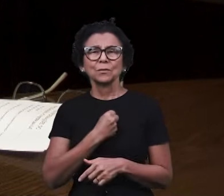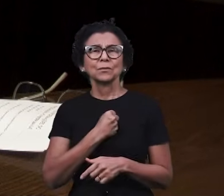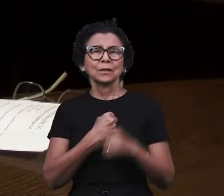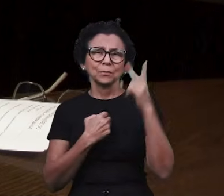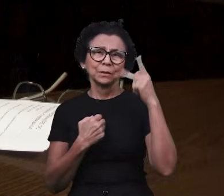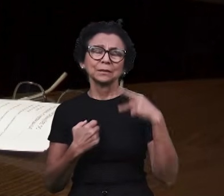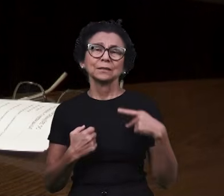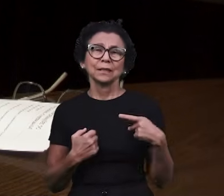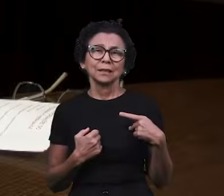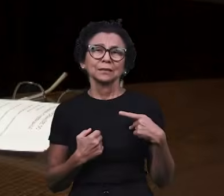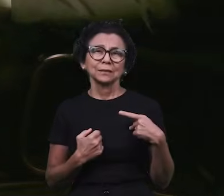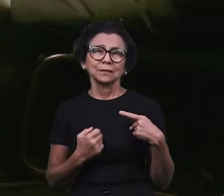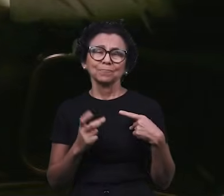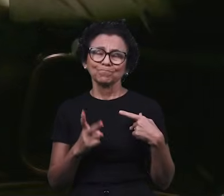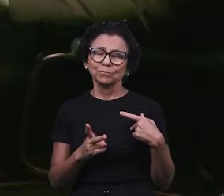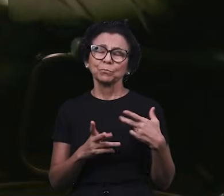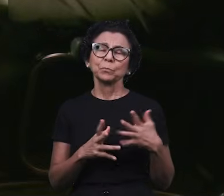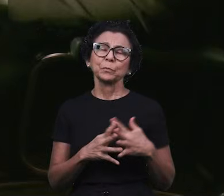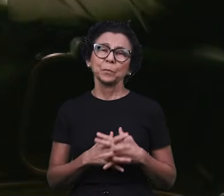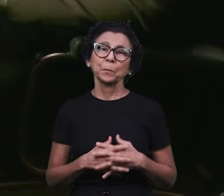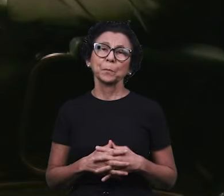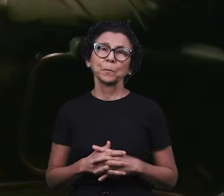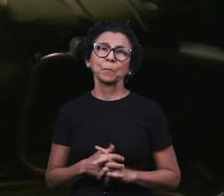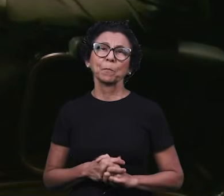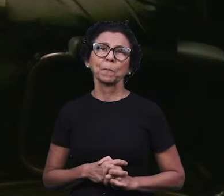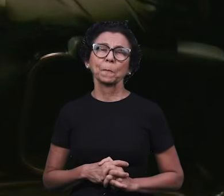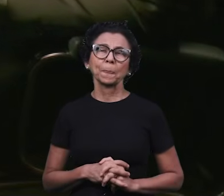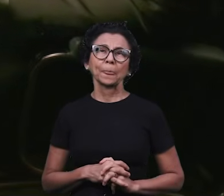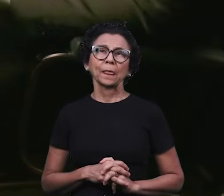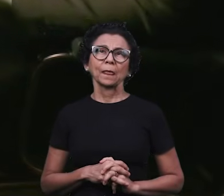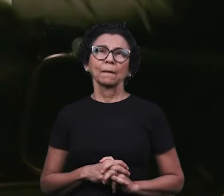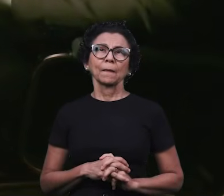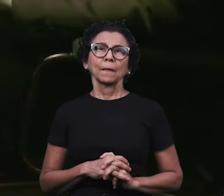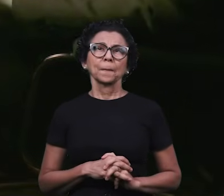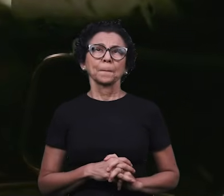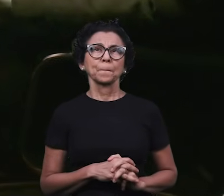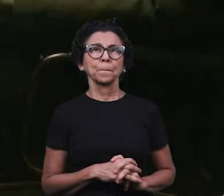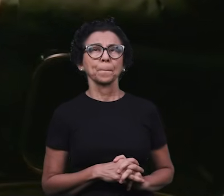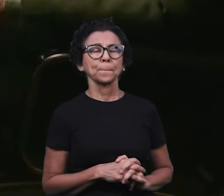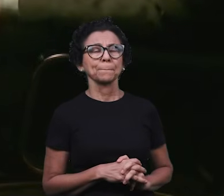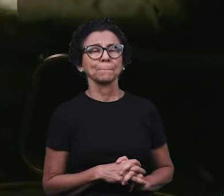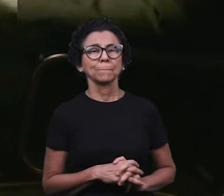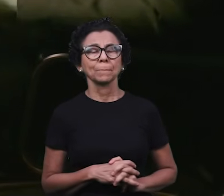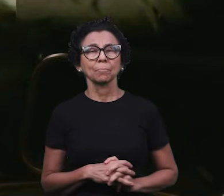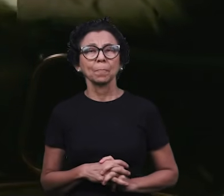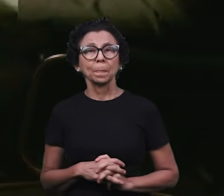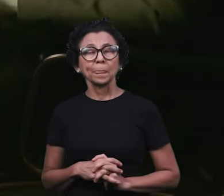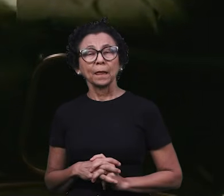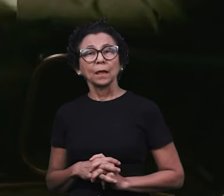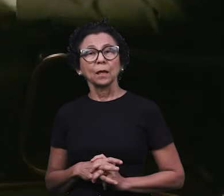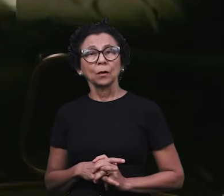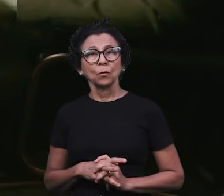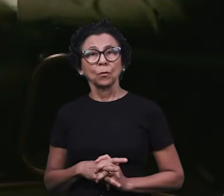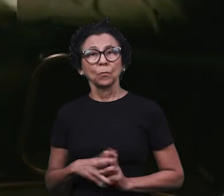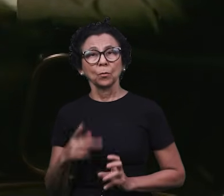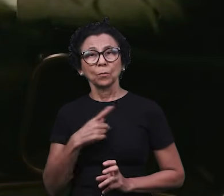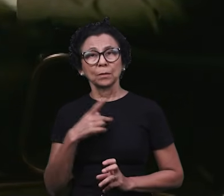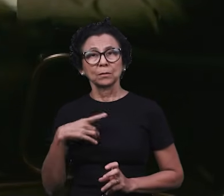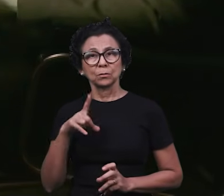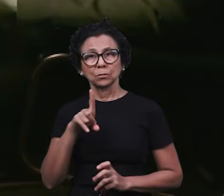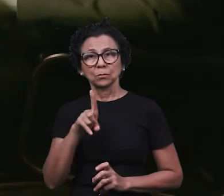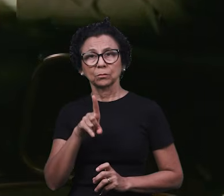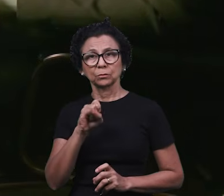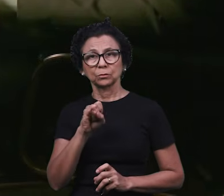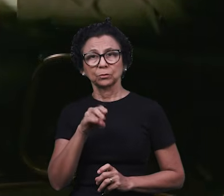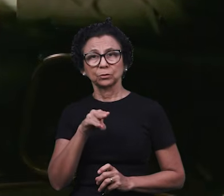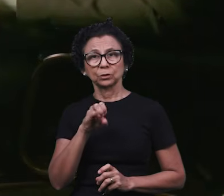e remir o homem, né, pastor Fernando? Exatamente, e como o pastor Diniz menciona, os detalhes